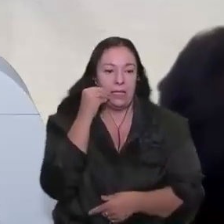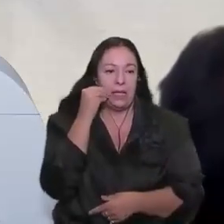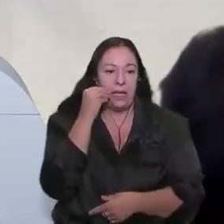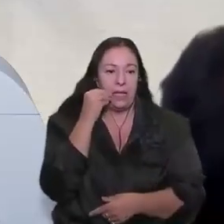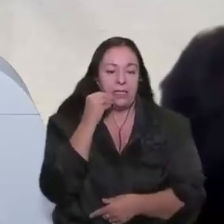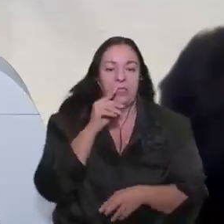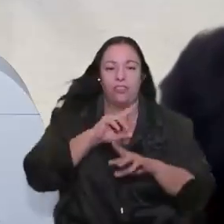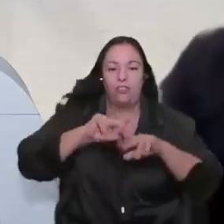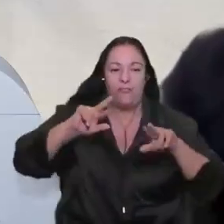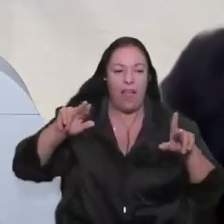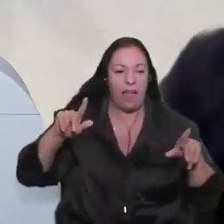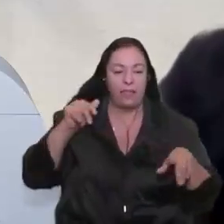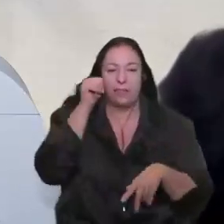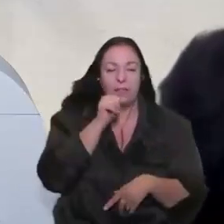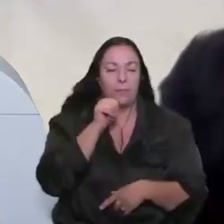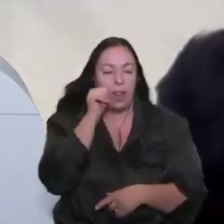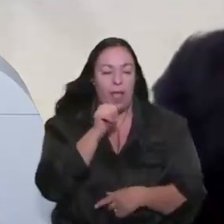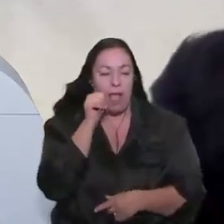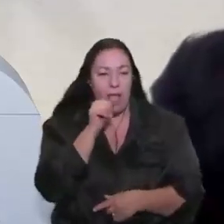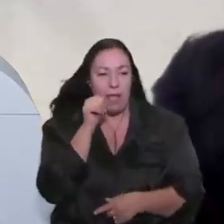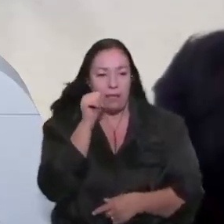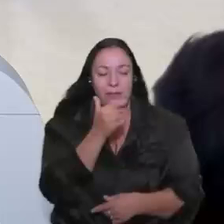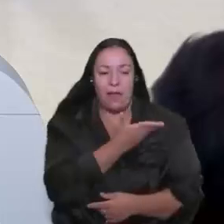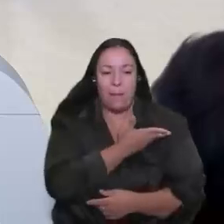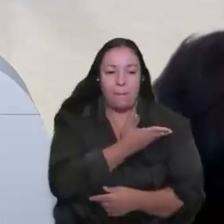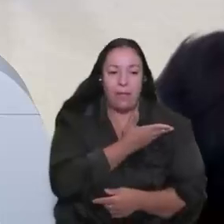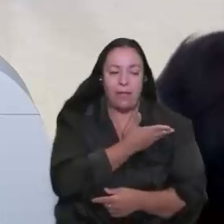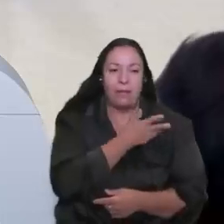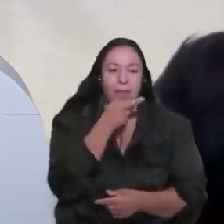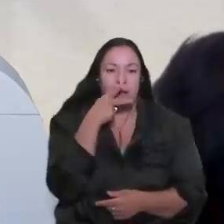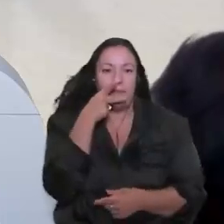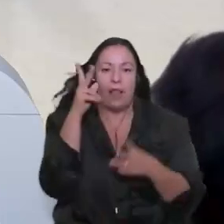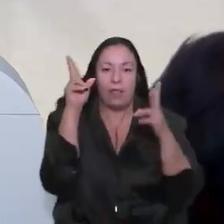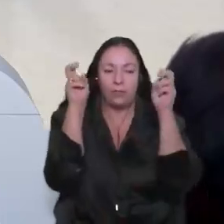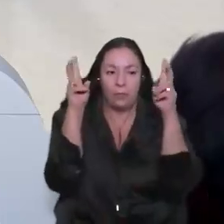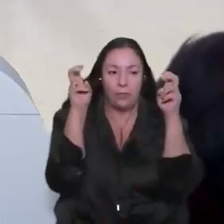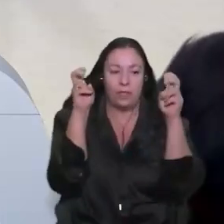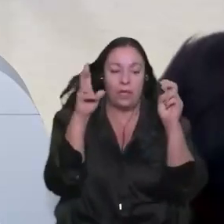várias mulheres, várias amigas com quem eu tenho falado sobre o assunto,